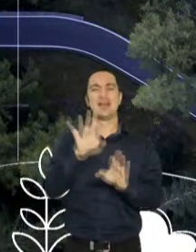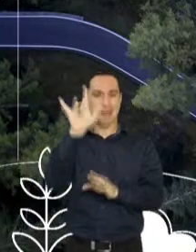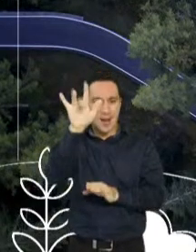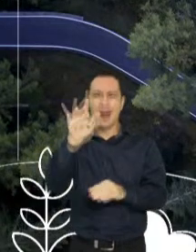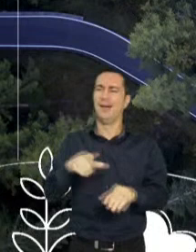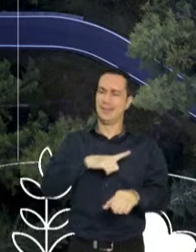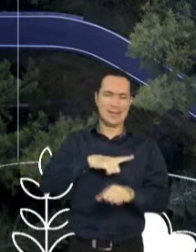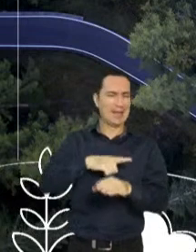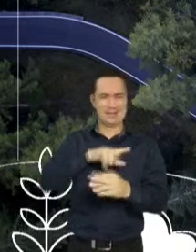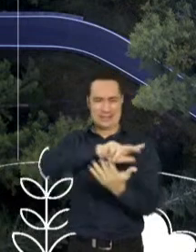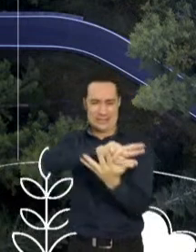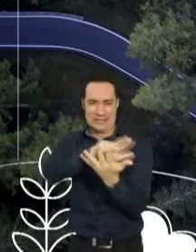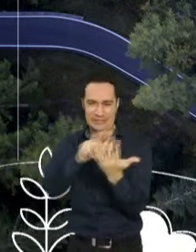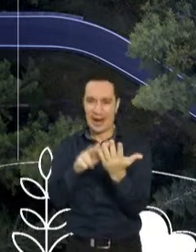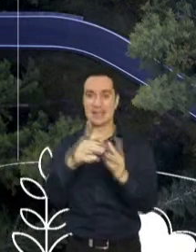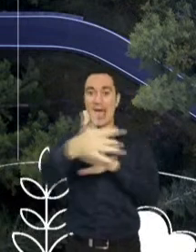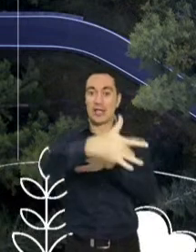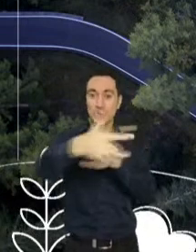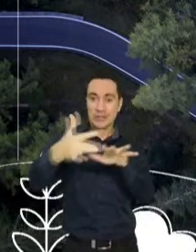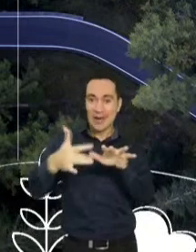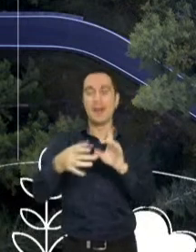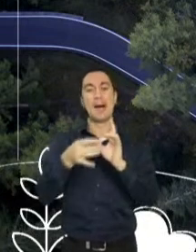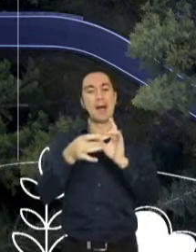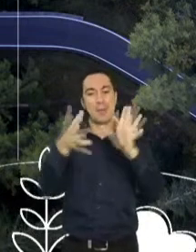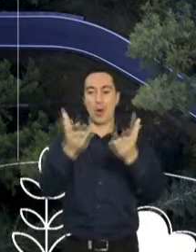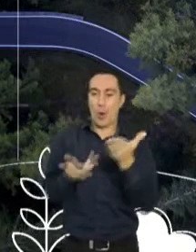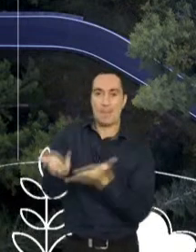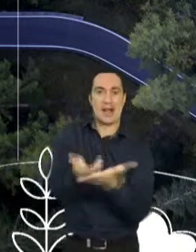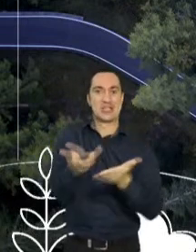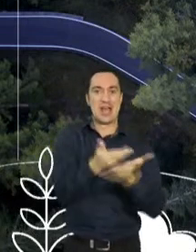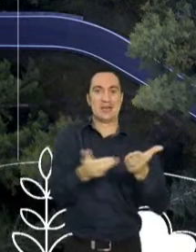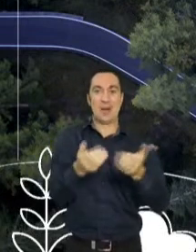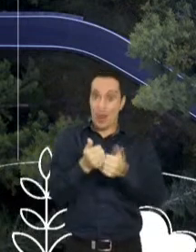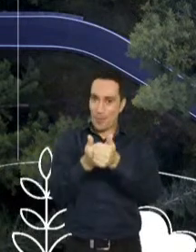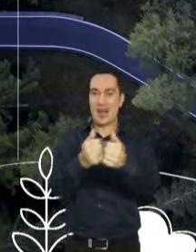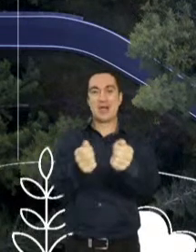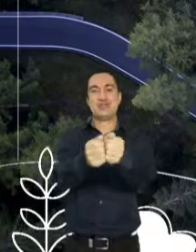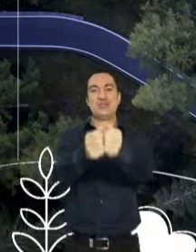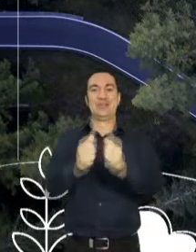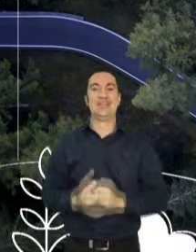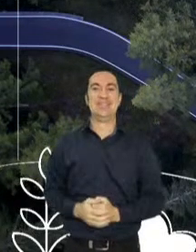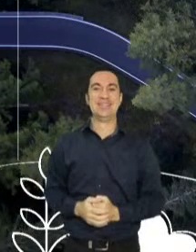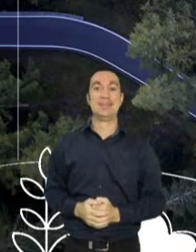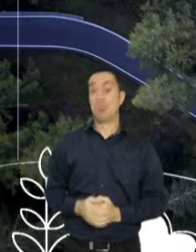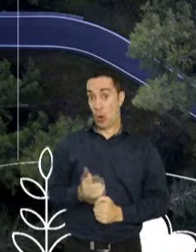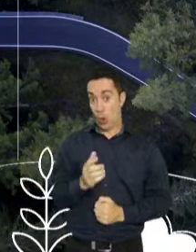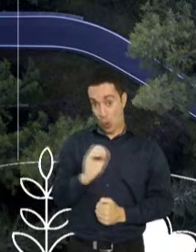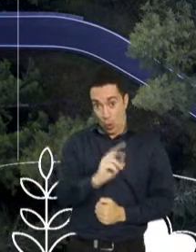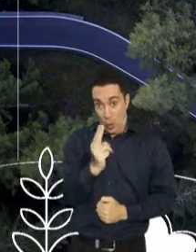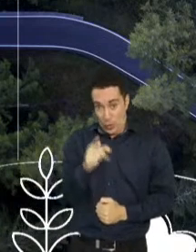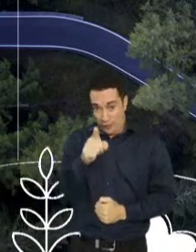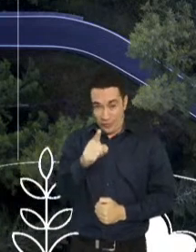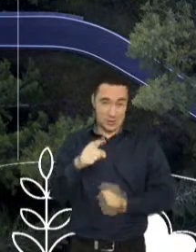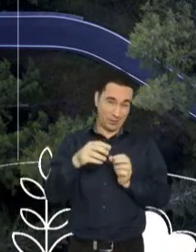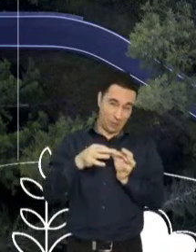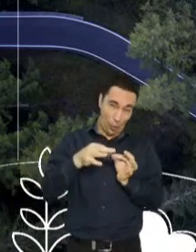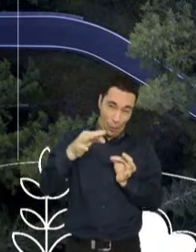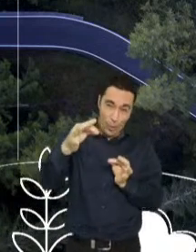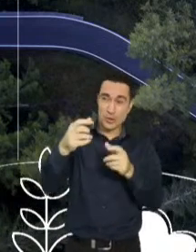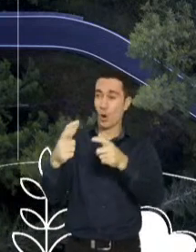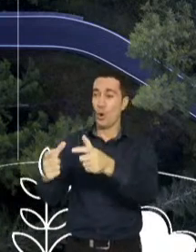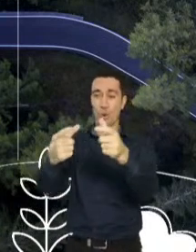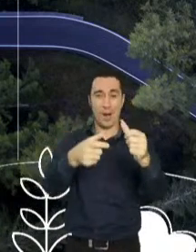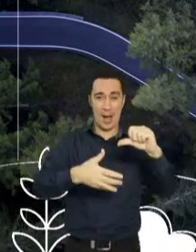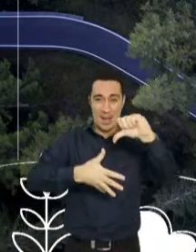está lá presente, a gente vai estar compartilhando com vocês, acompanhando vocês por lá. Se você é o nosso colega, está em qualquer outro lugar